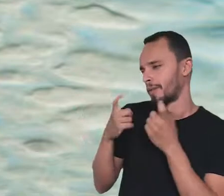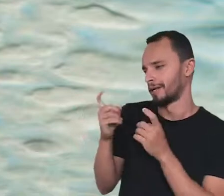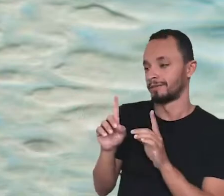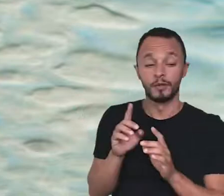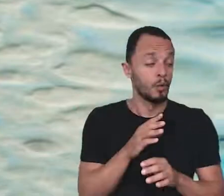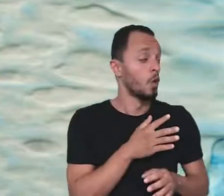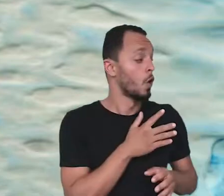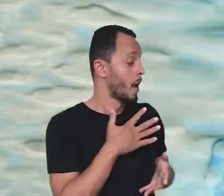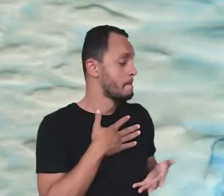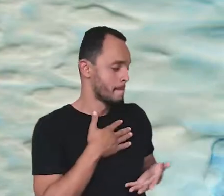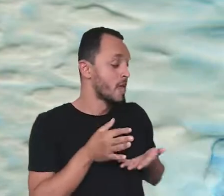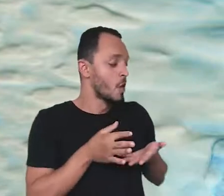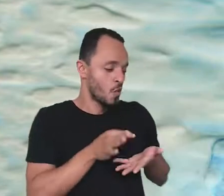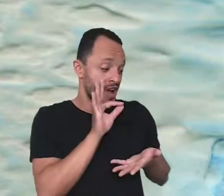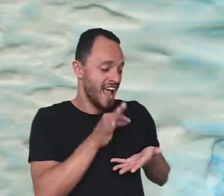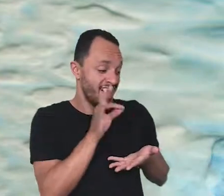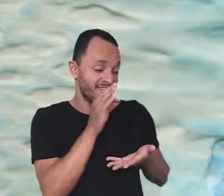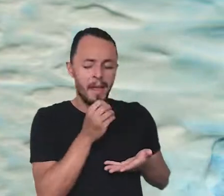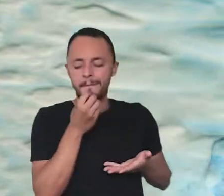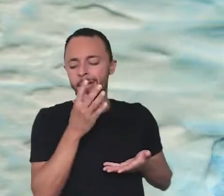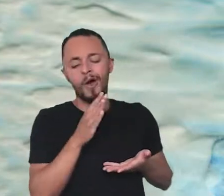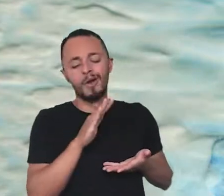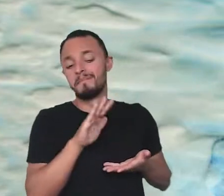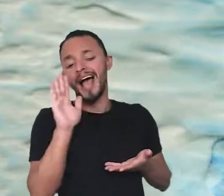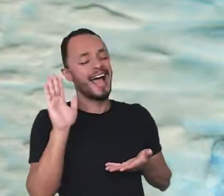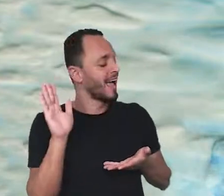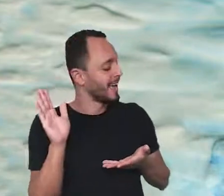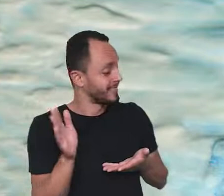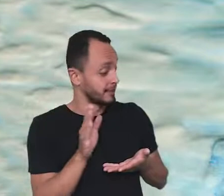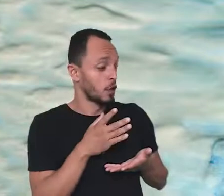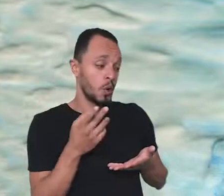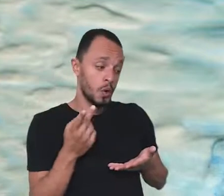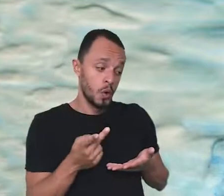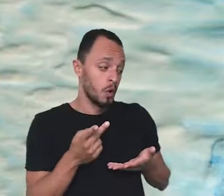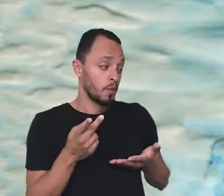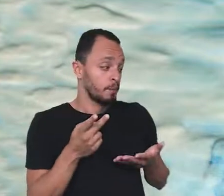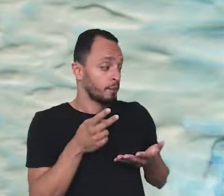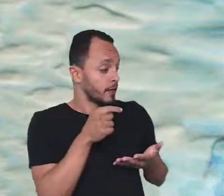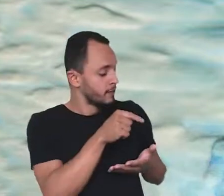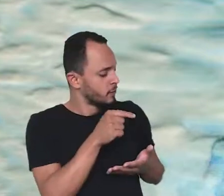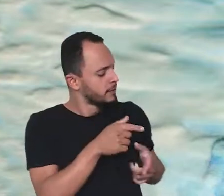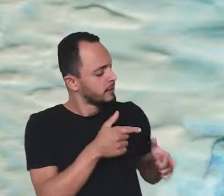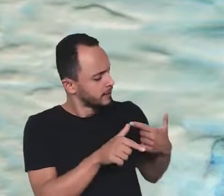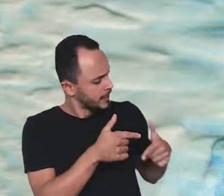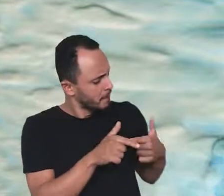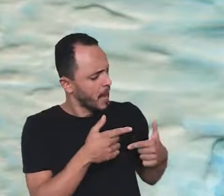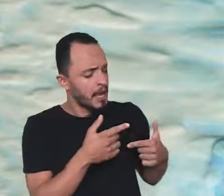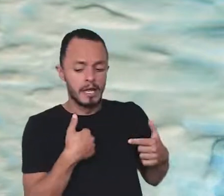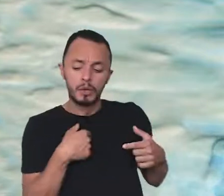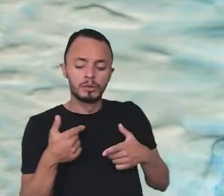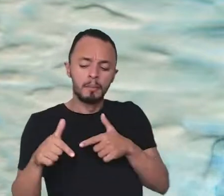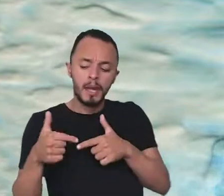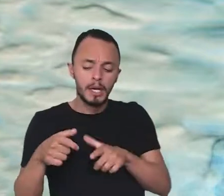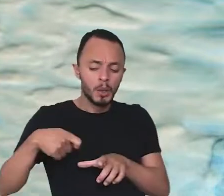nada, não. Mas o meu café fica, ó, bom demais. Deve ser um dos motivos para eu ter ficado tantos anos trabalhando